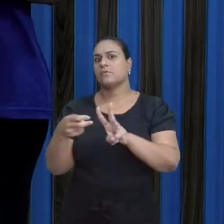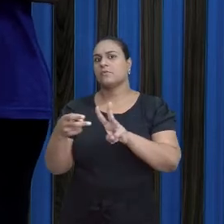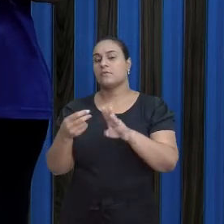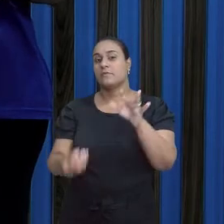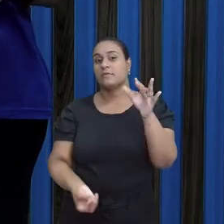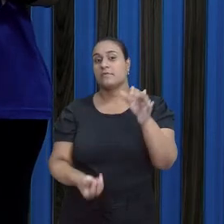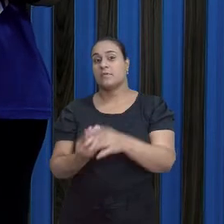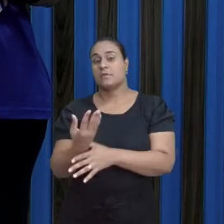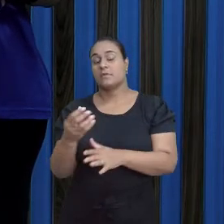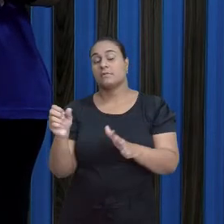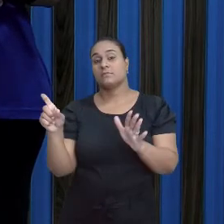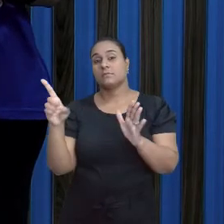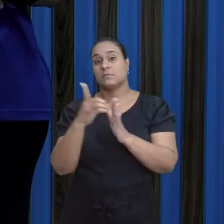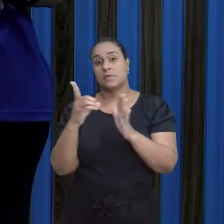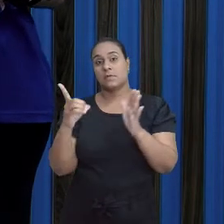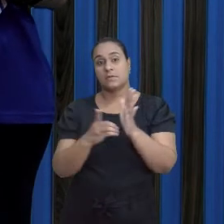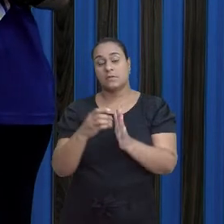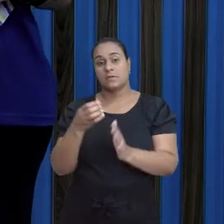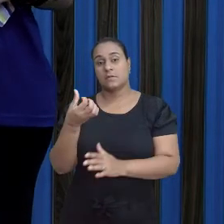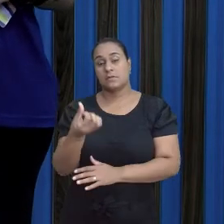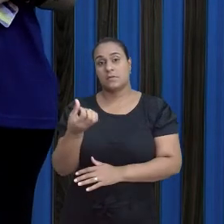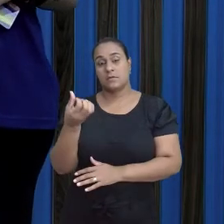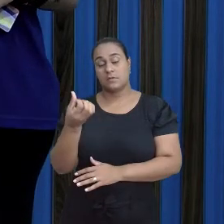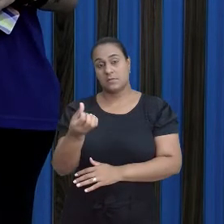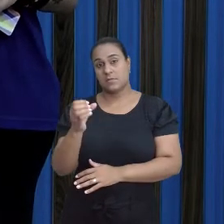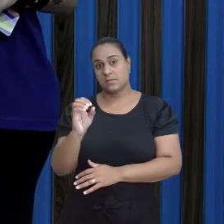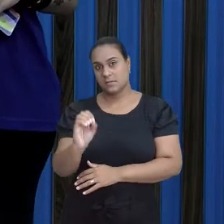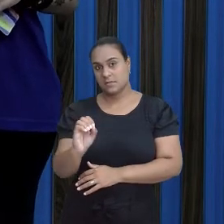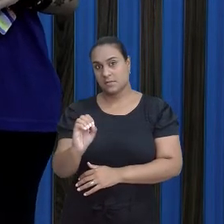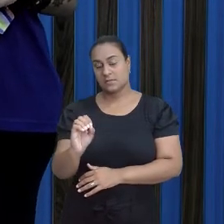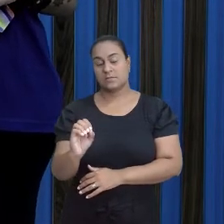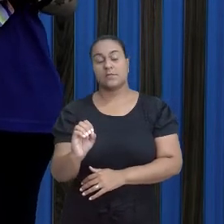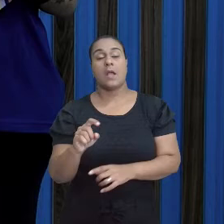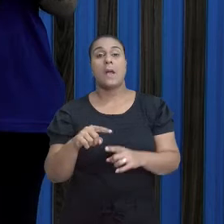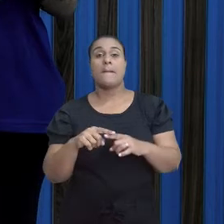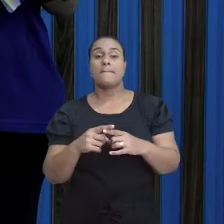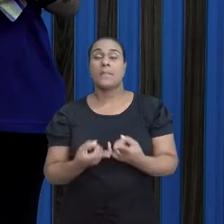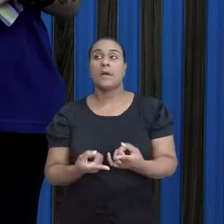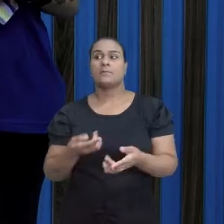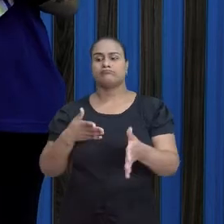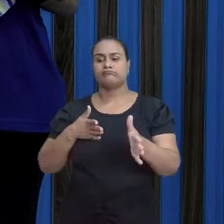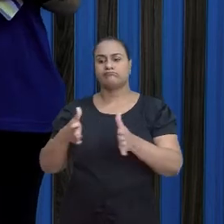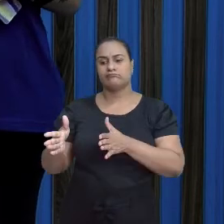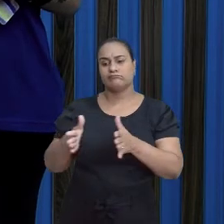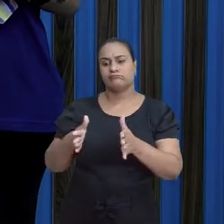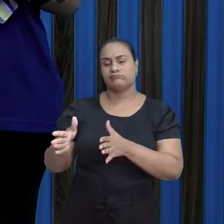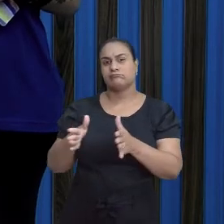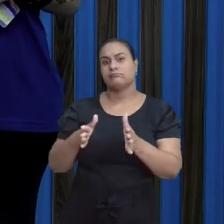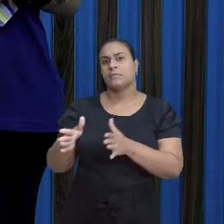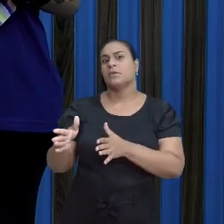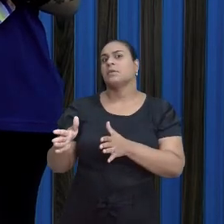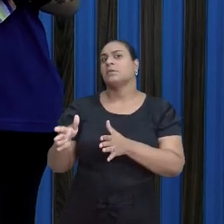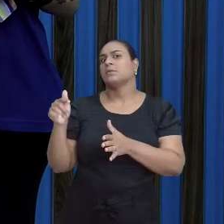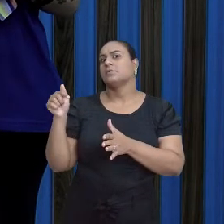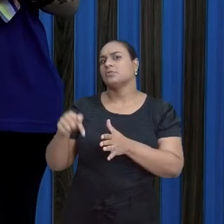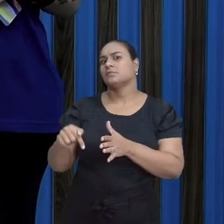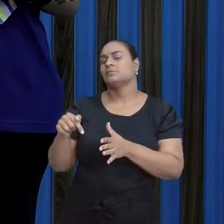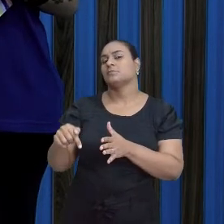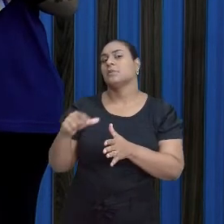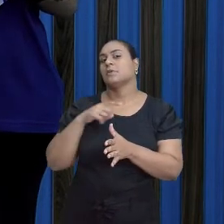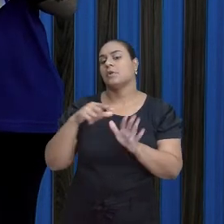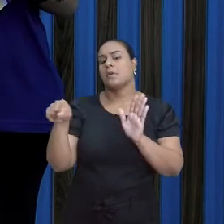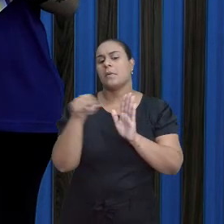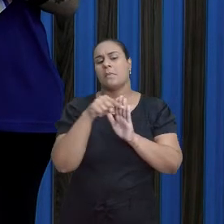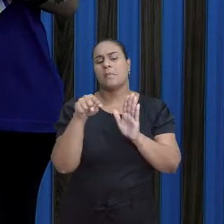criada na década de 60, né, em 67, mas ainda nesse período ela traziam